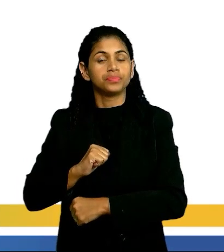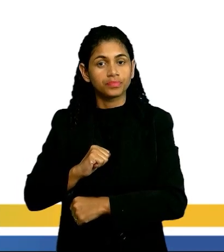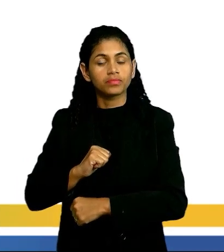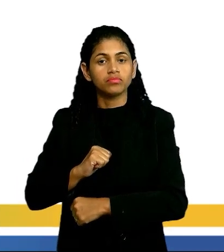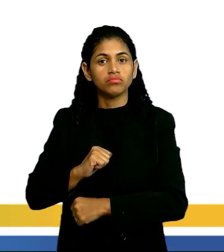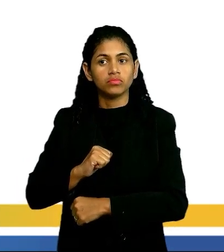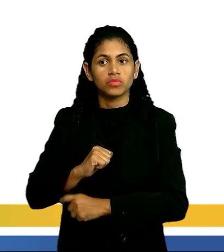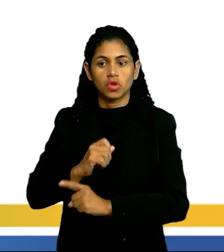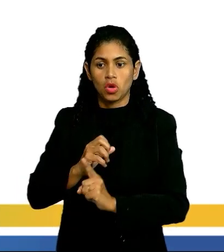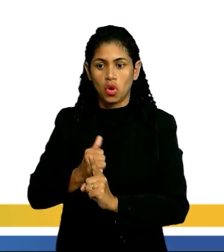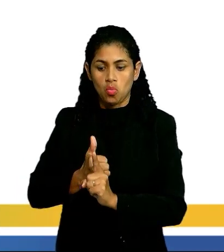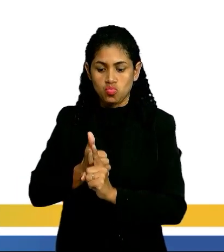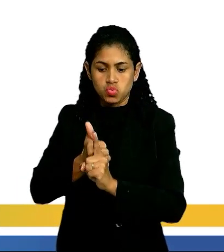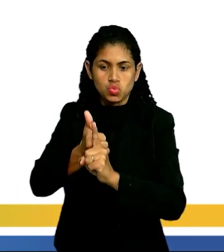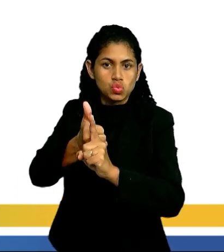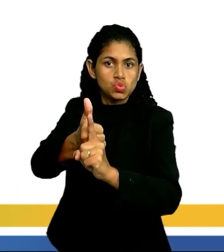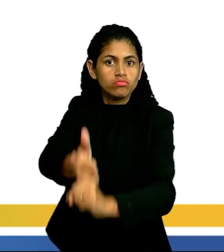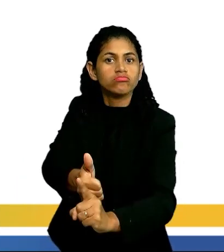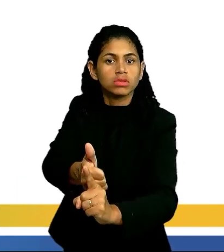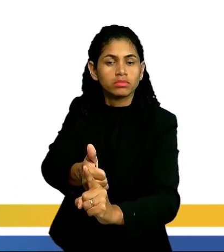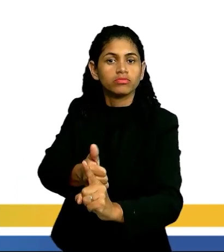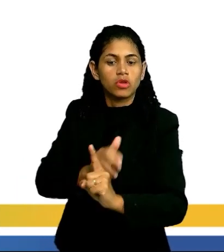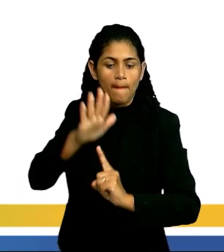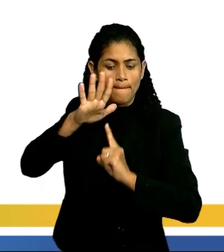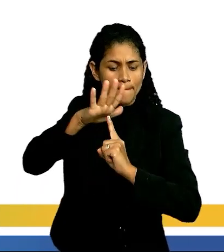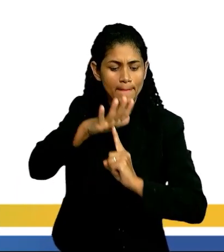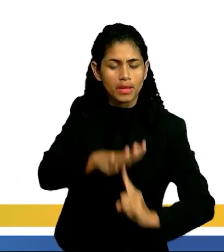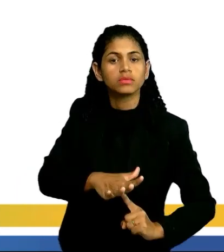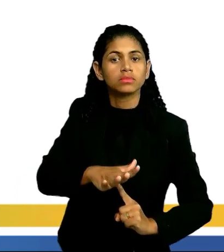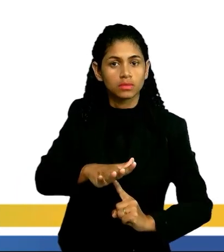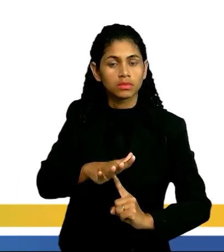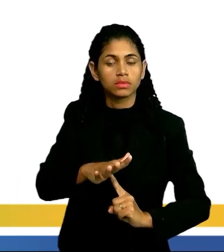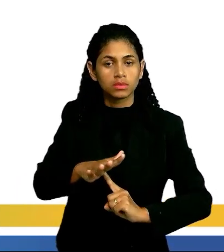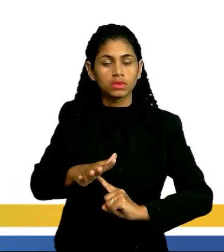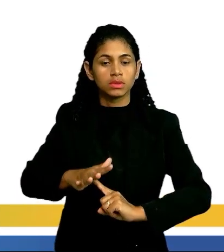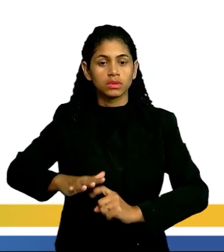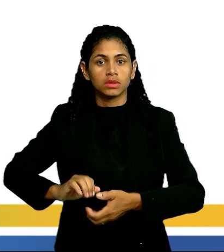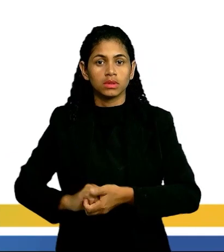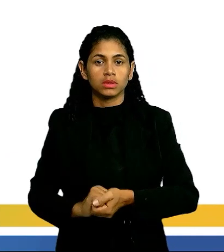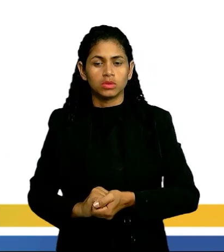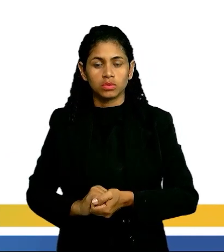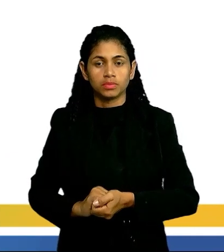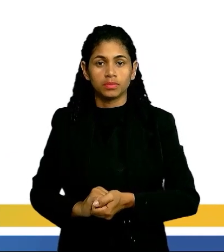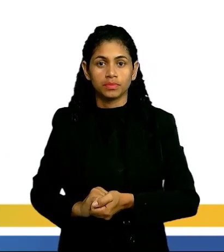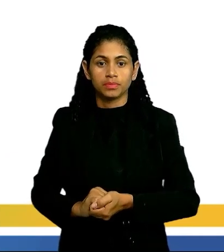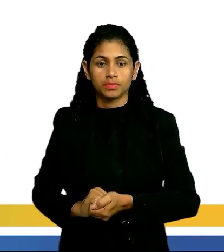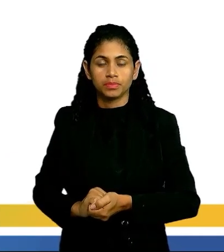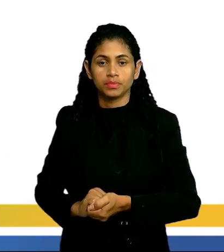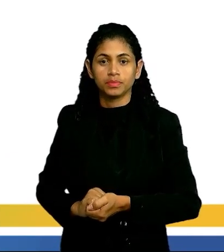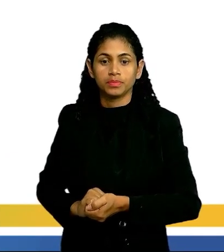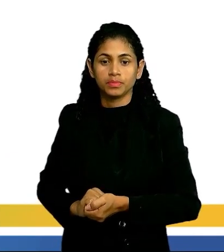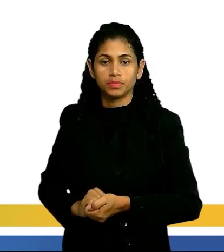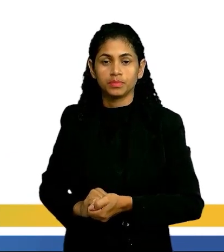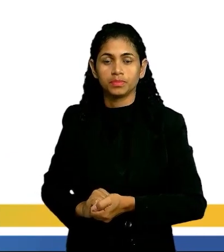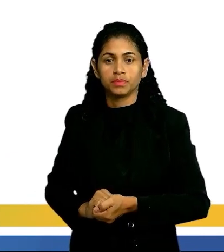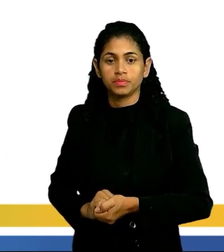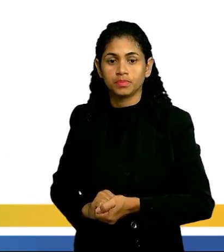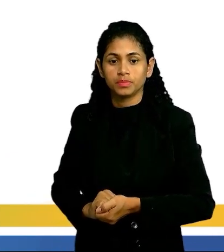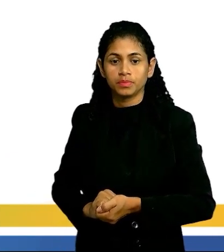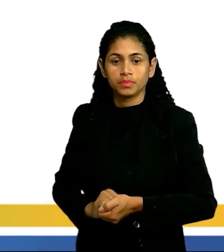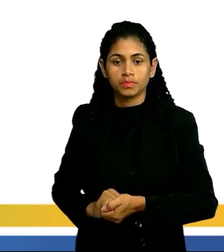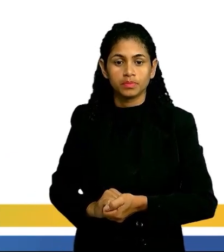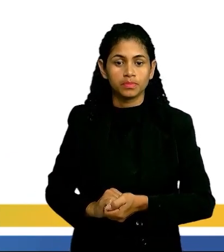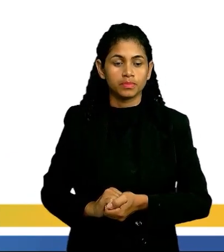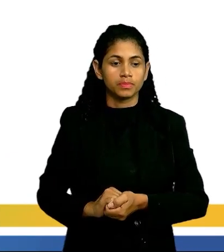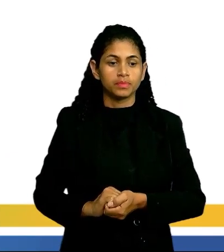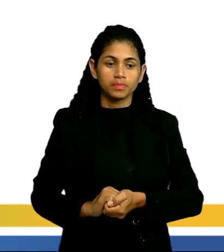né, incluindo os comunistas, que foram amplamente perseguidos, inclusive foram perseguidos antes, né, dos judeus começarem a